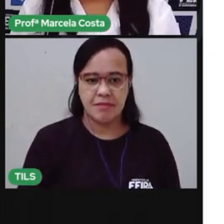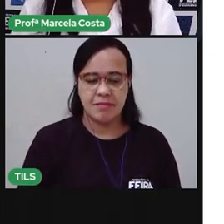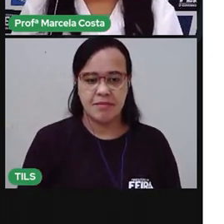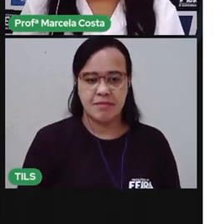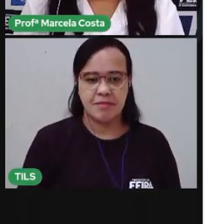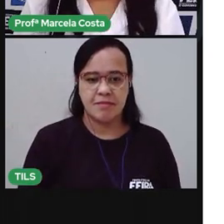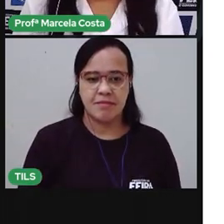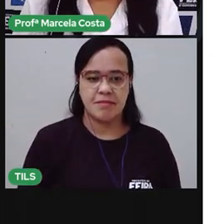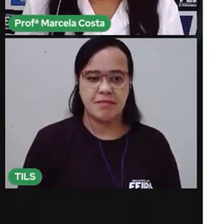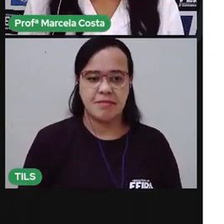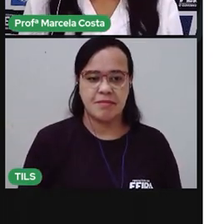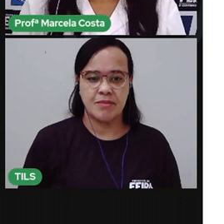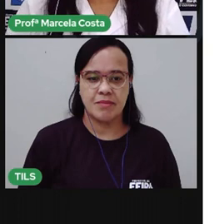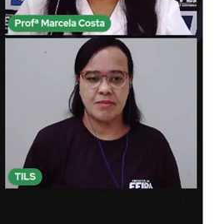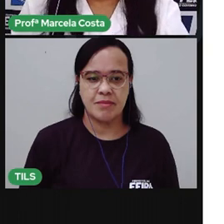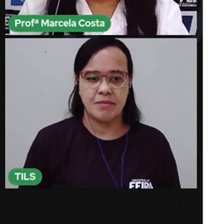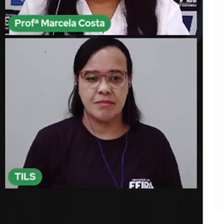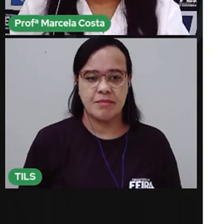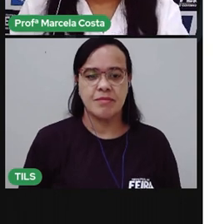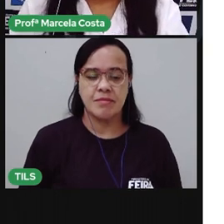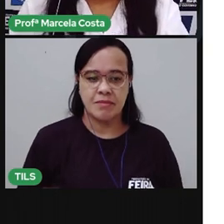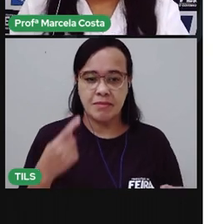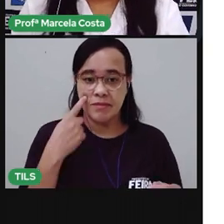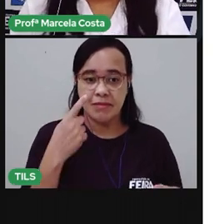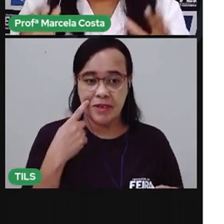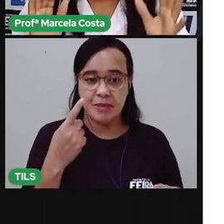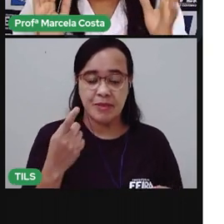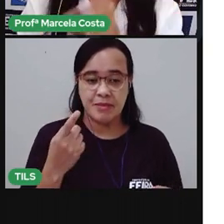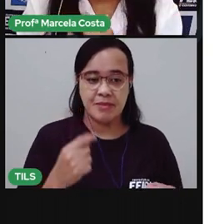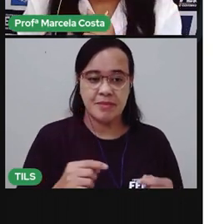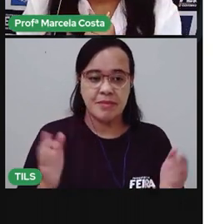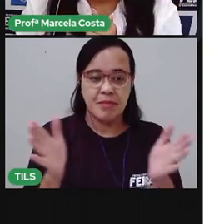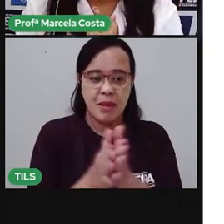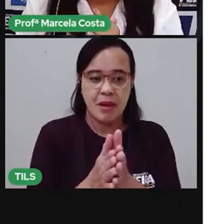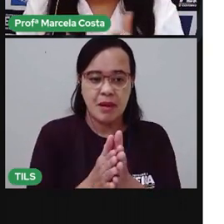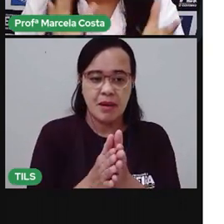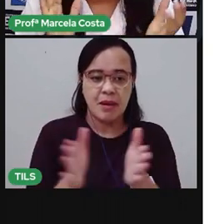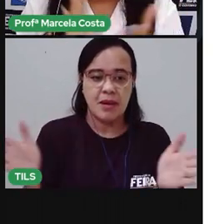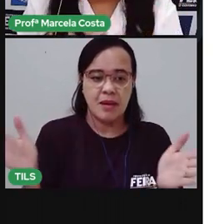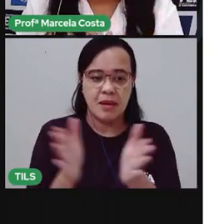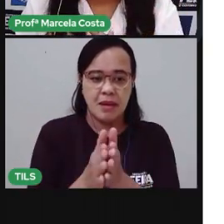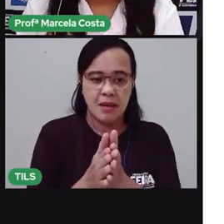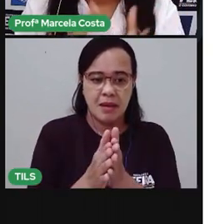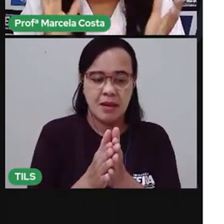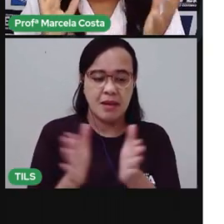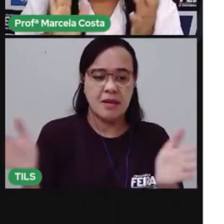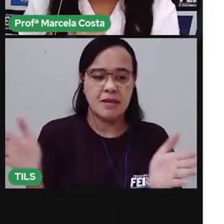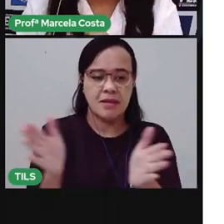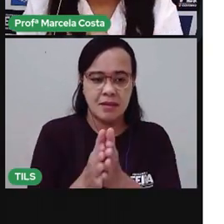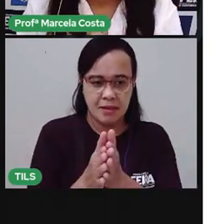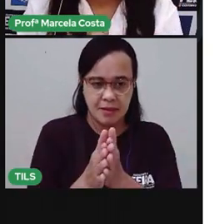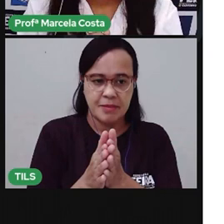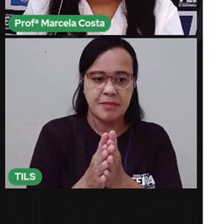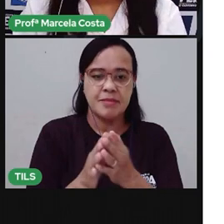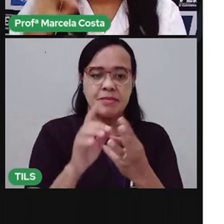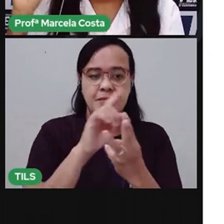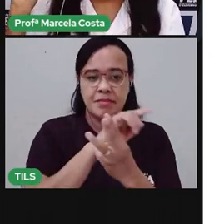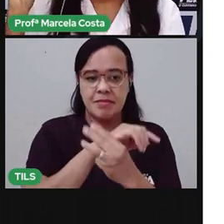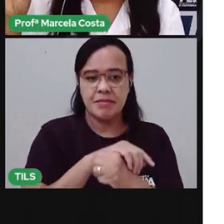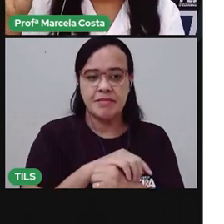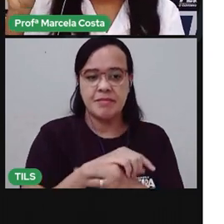e não se junto vá barata